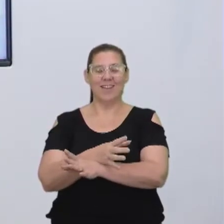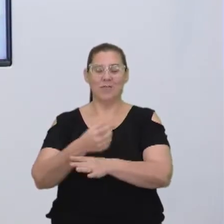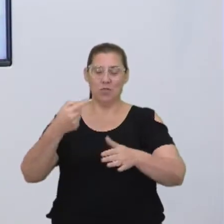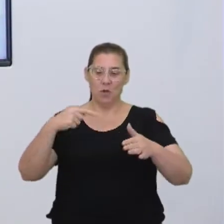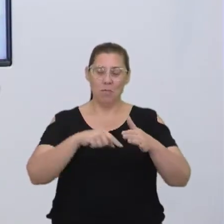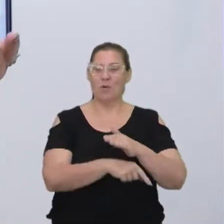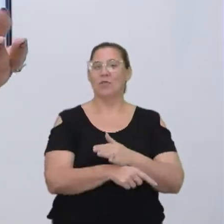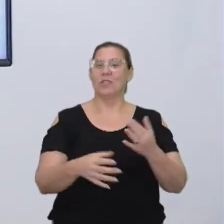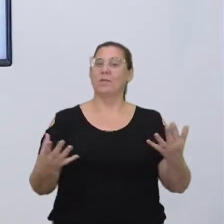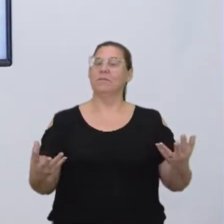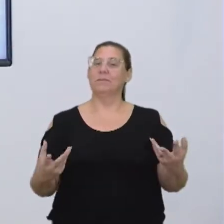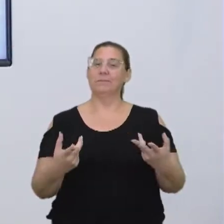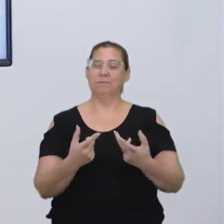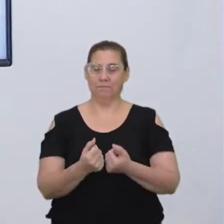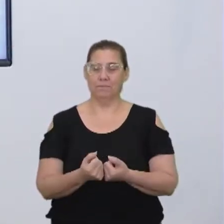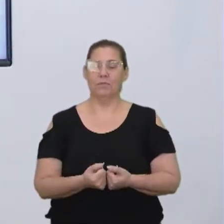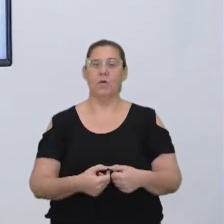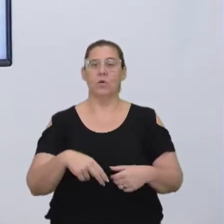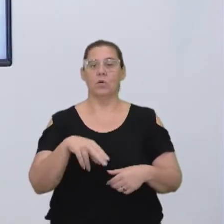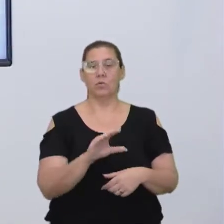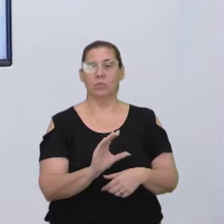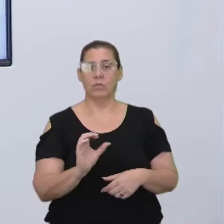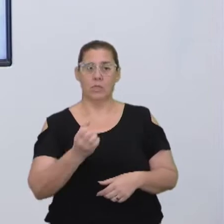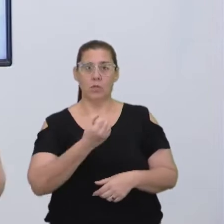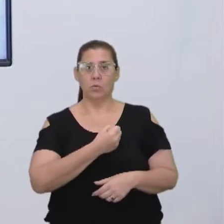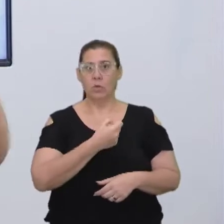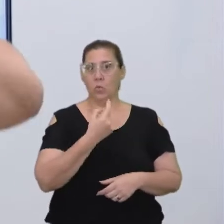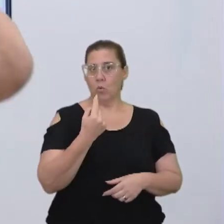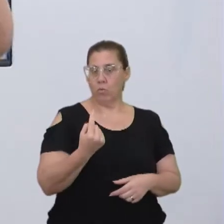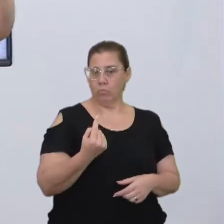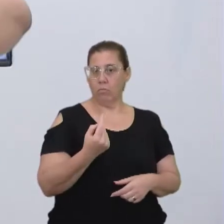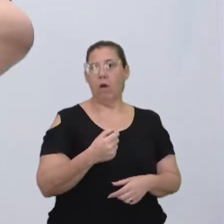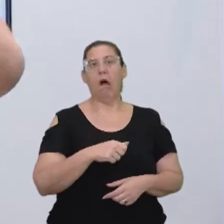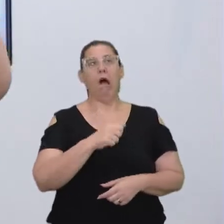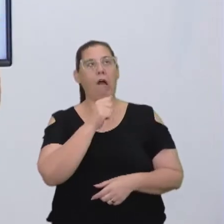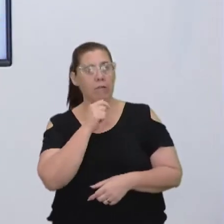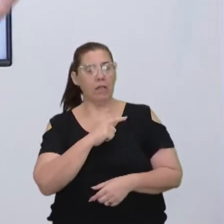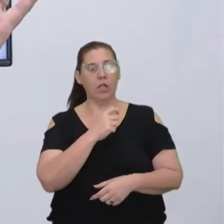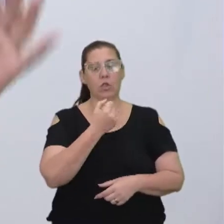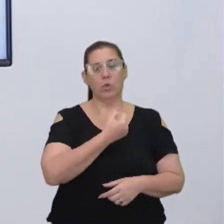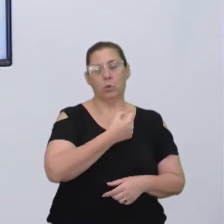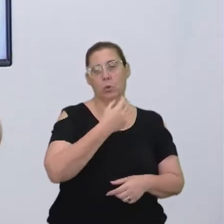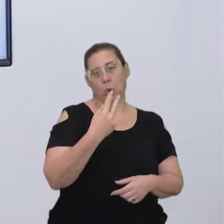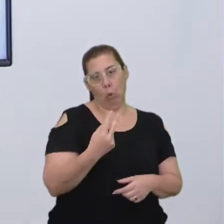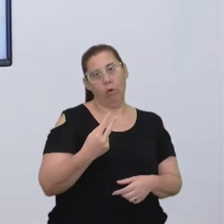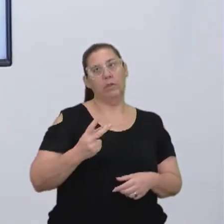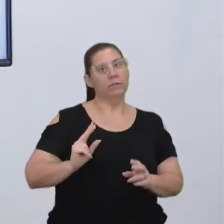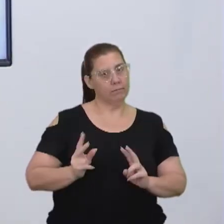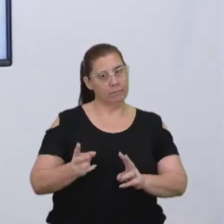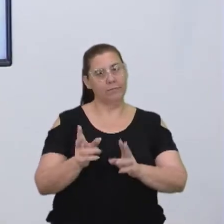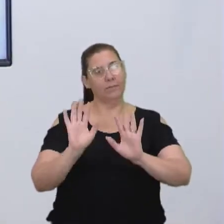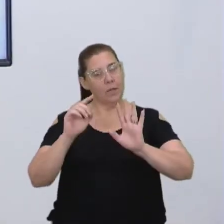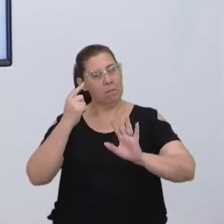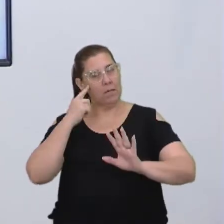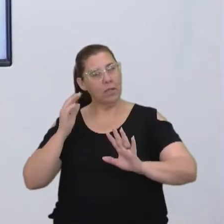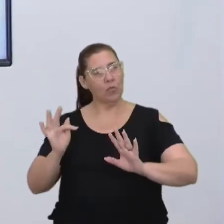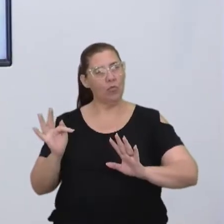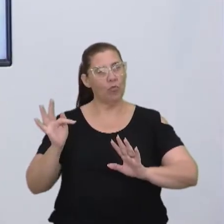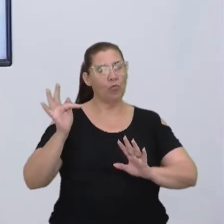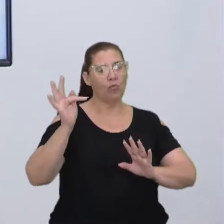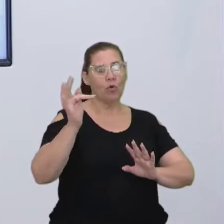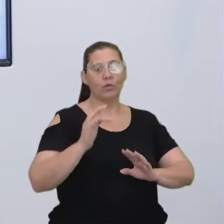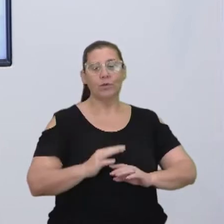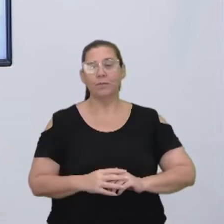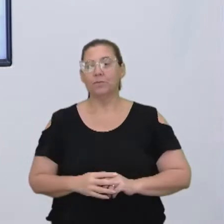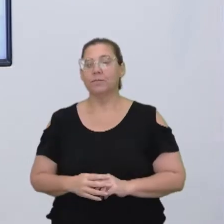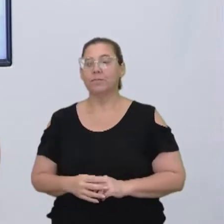aprofundamento maravilhoso, pelo menos a unidade curricular de número 1, né? Ainda temos a número 2, enfim. Aí é pensar para o futuro.